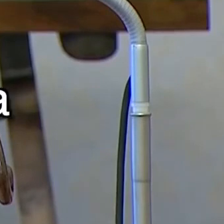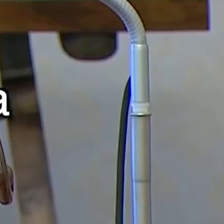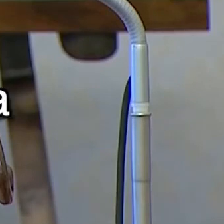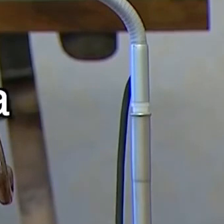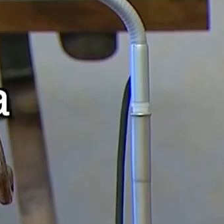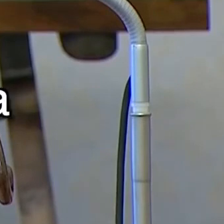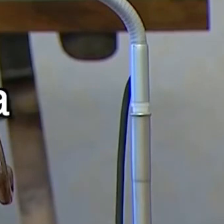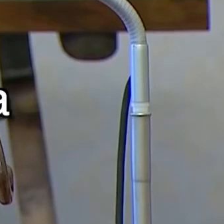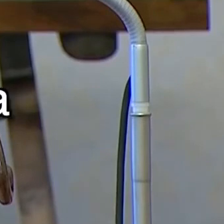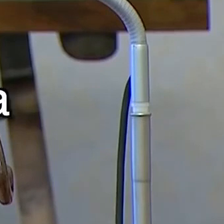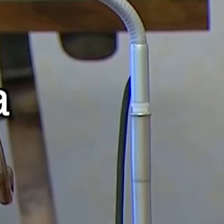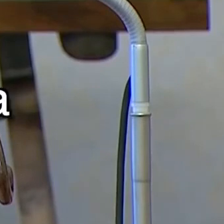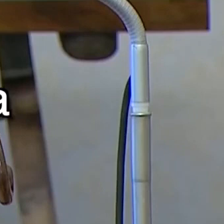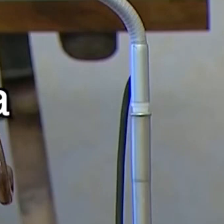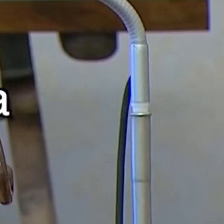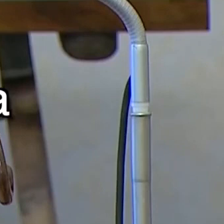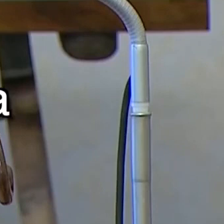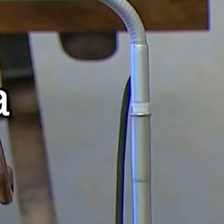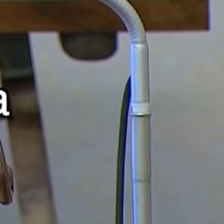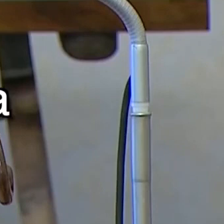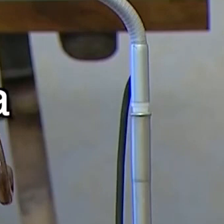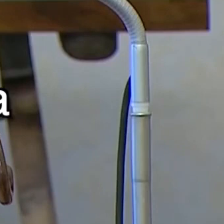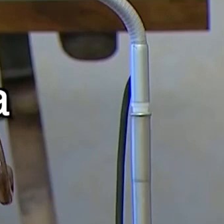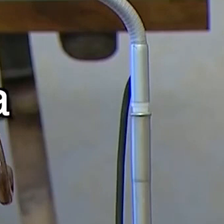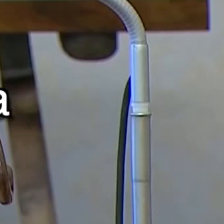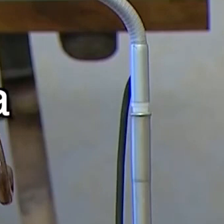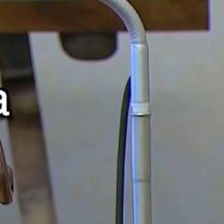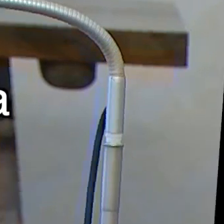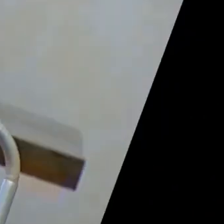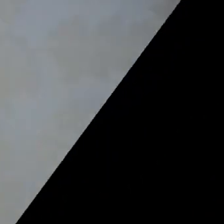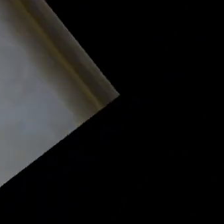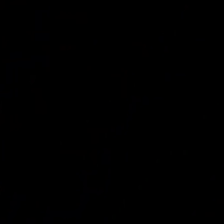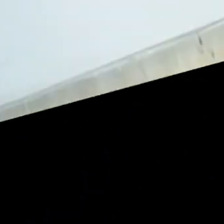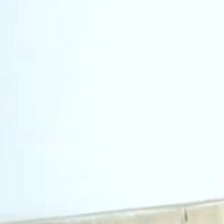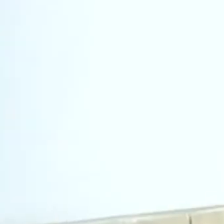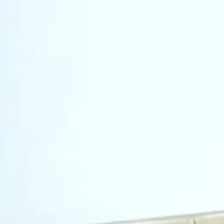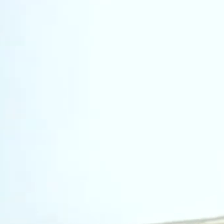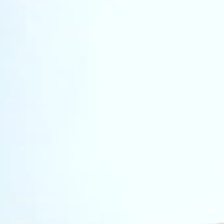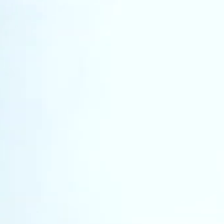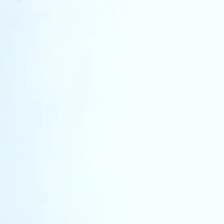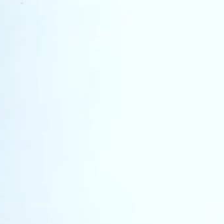perché è un seme di vita, il seme del dialogo con Dio.